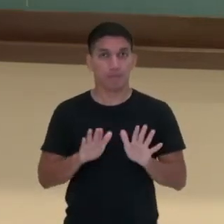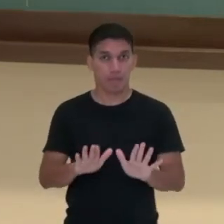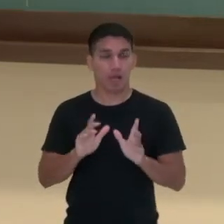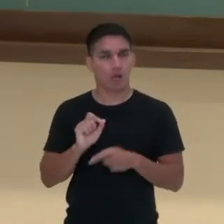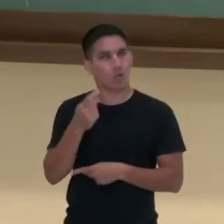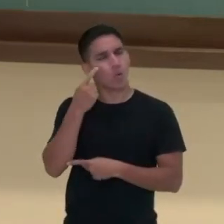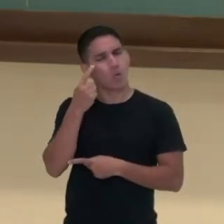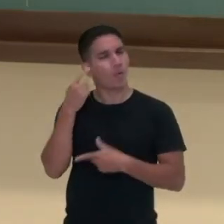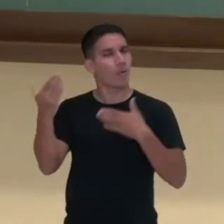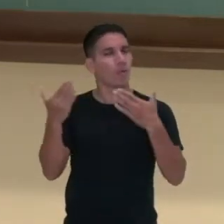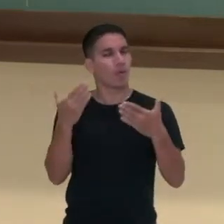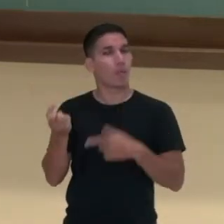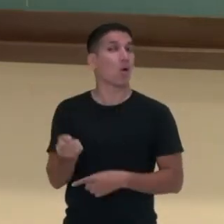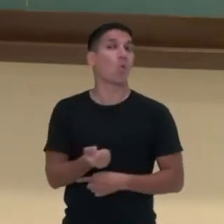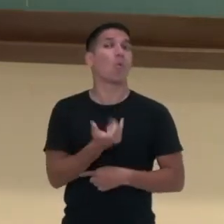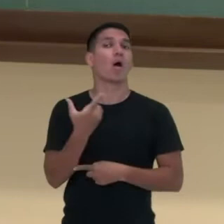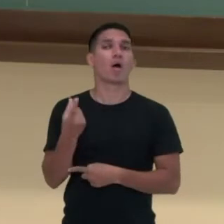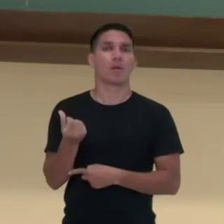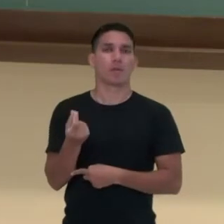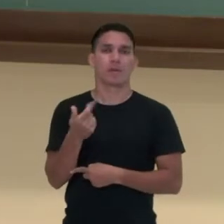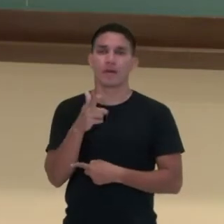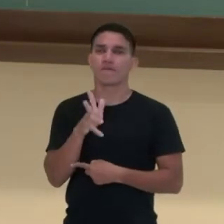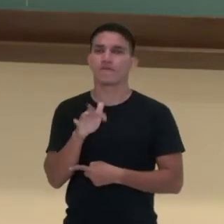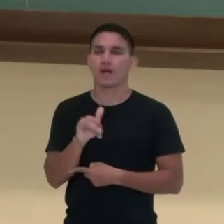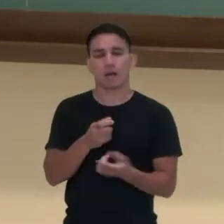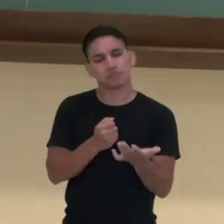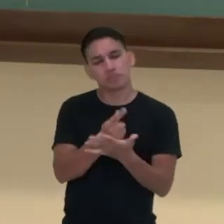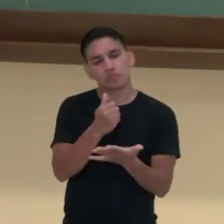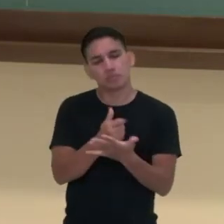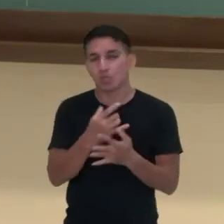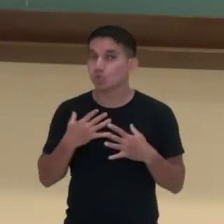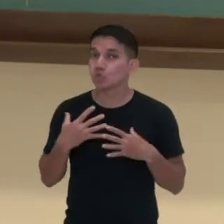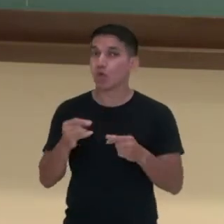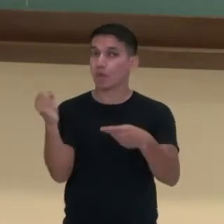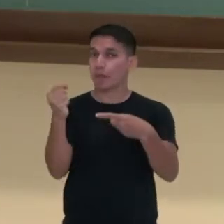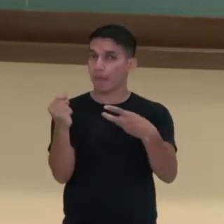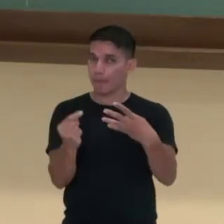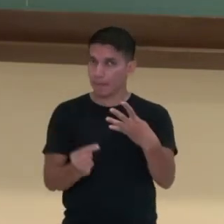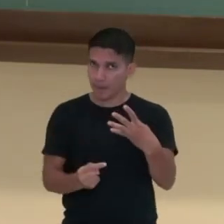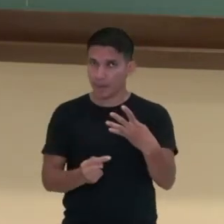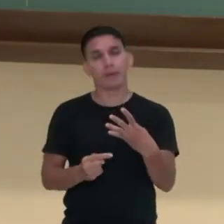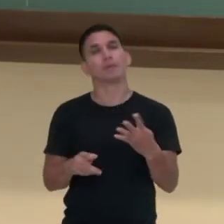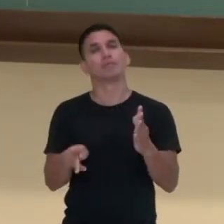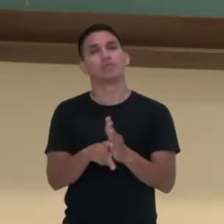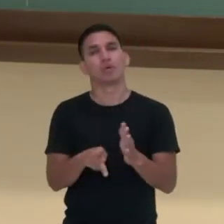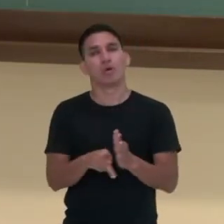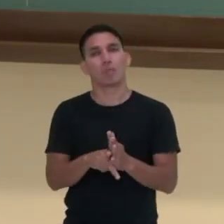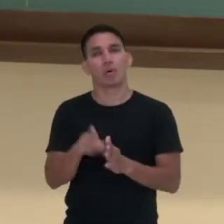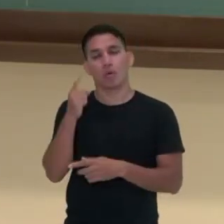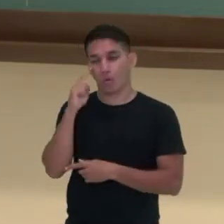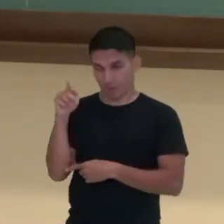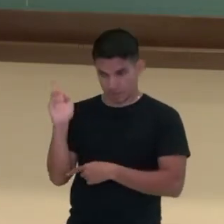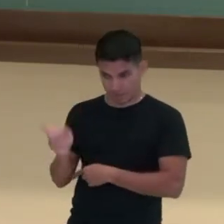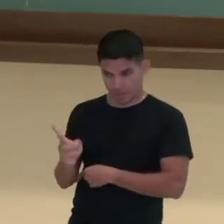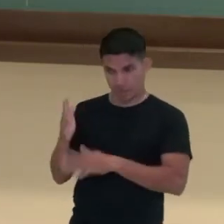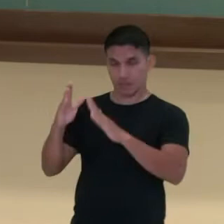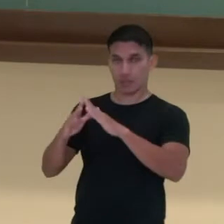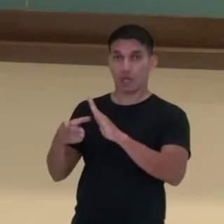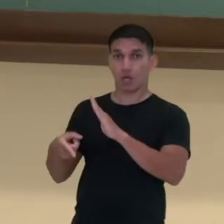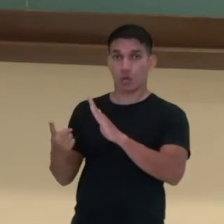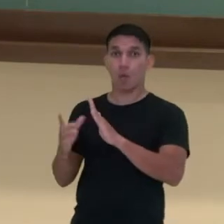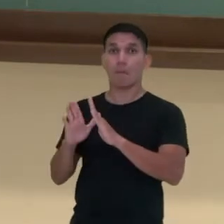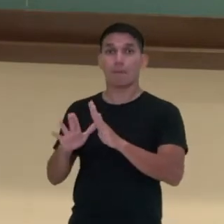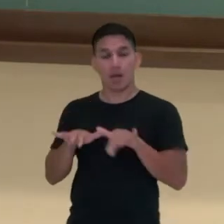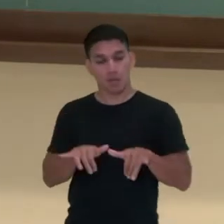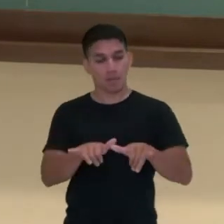pessoal, vamos ver quanto nós vamos gastar para comprar todos os elementos do abrigo 1 ainda, só que